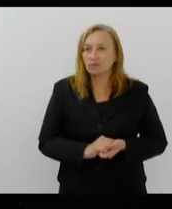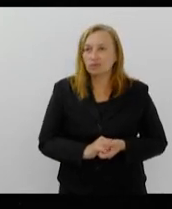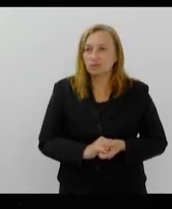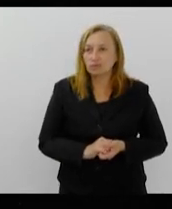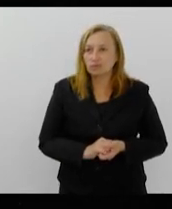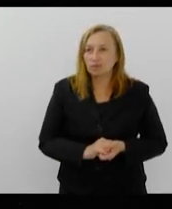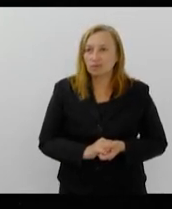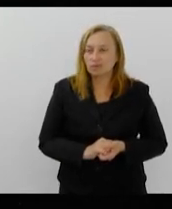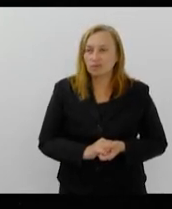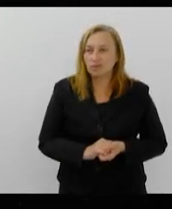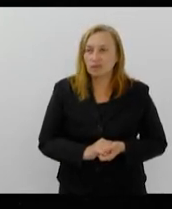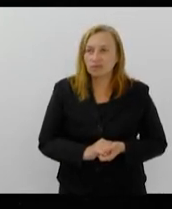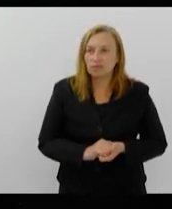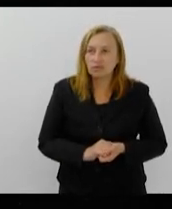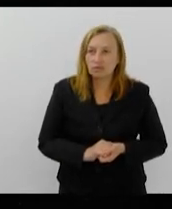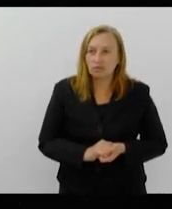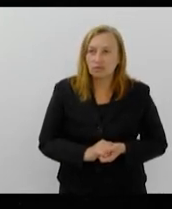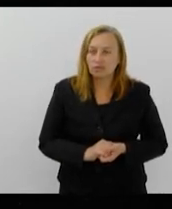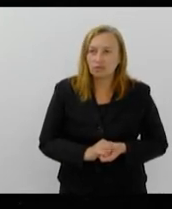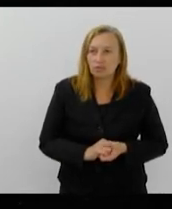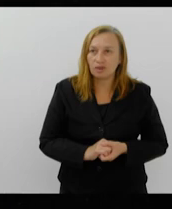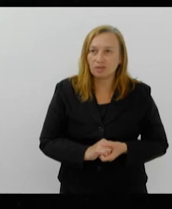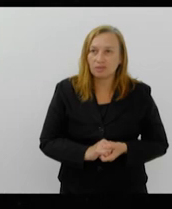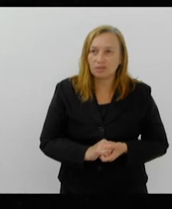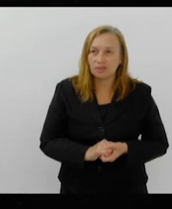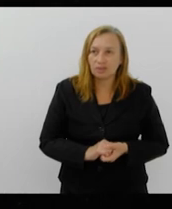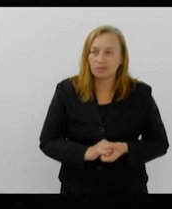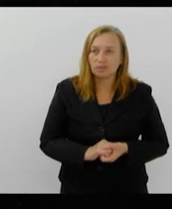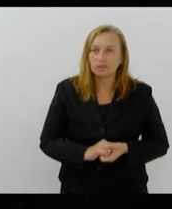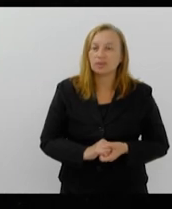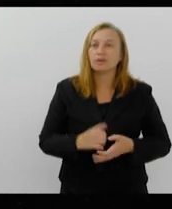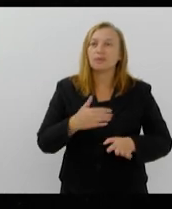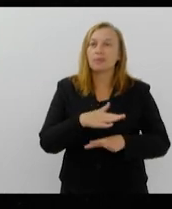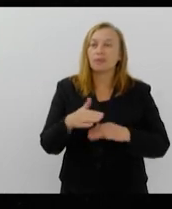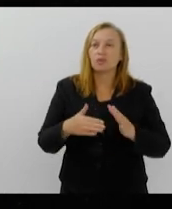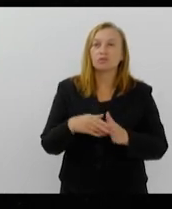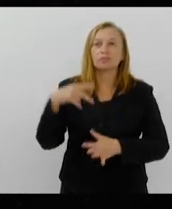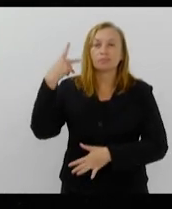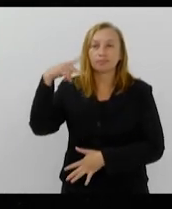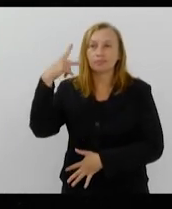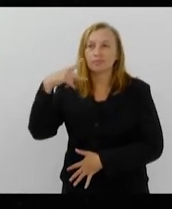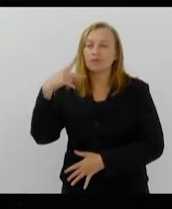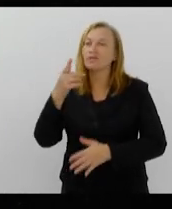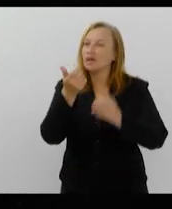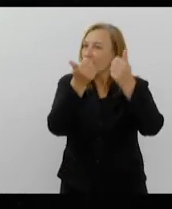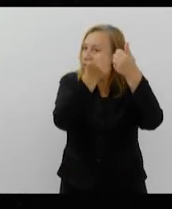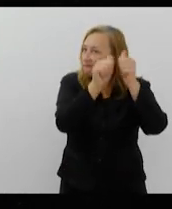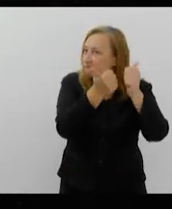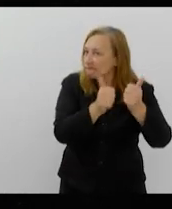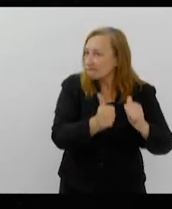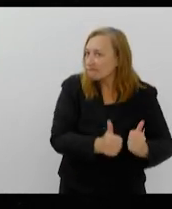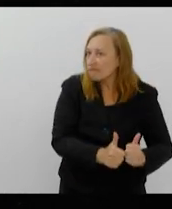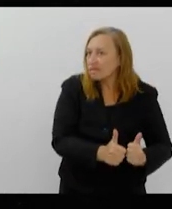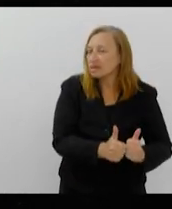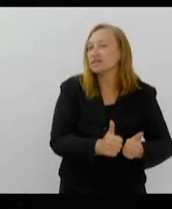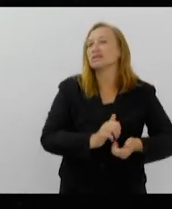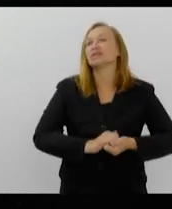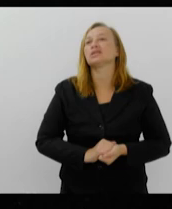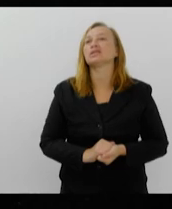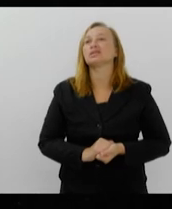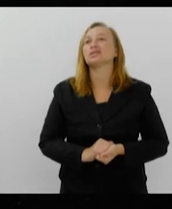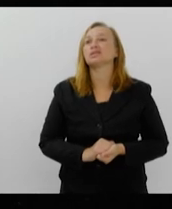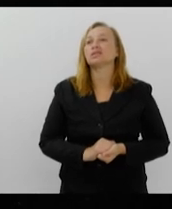tivemos a felicidade de ouvir 12 parlamentares que fizeram sua análise sobre